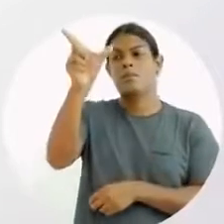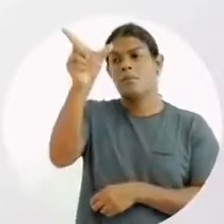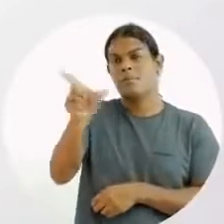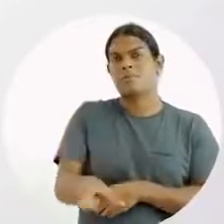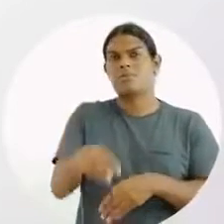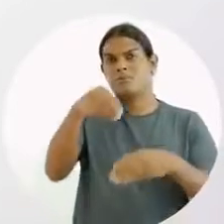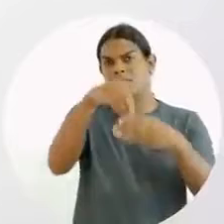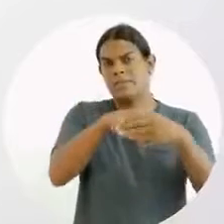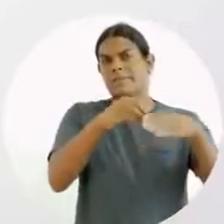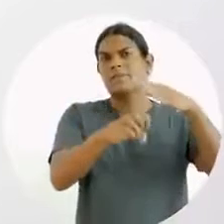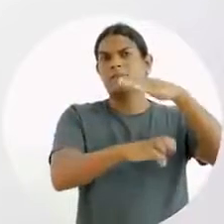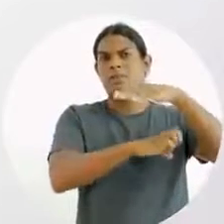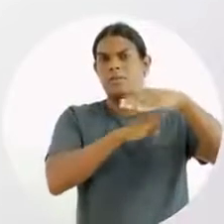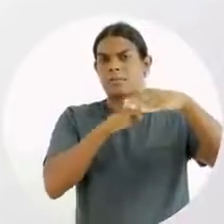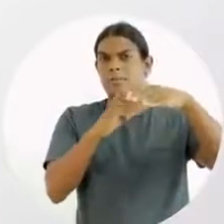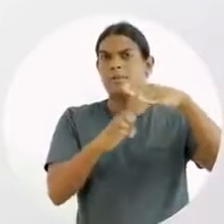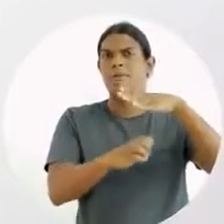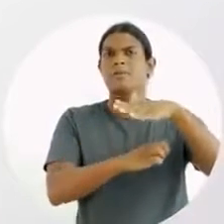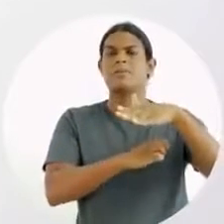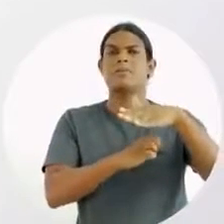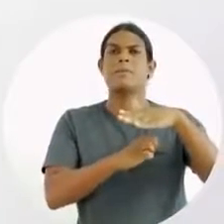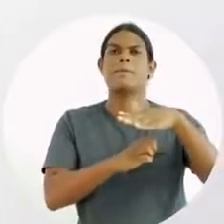colaborador dentro da minha organização,